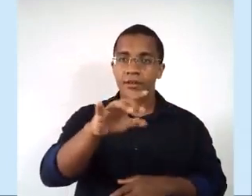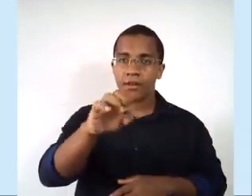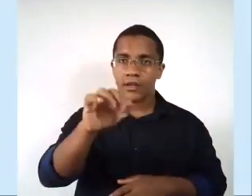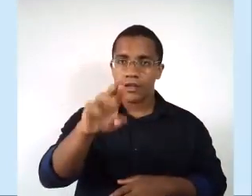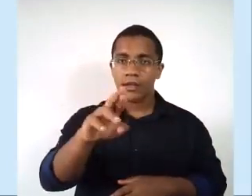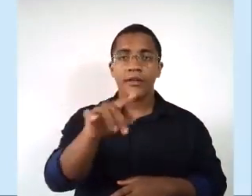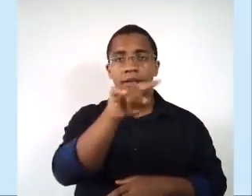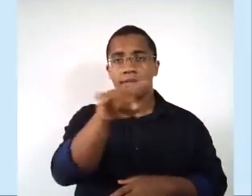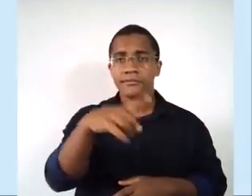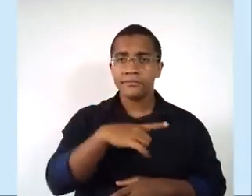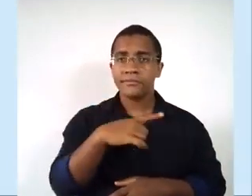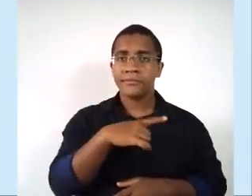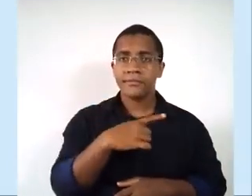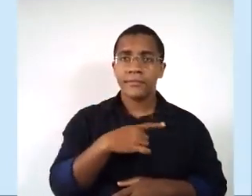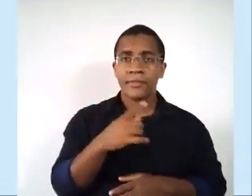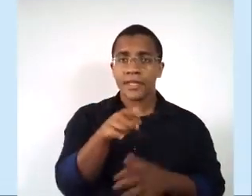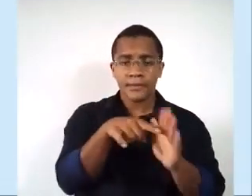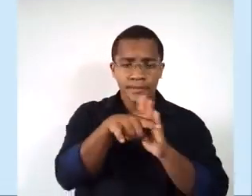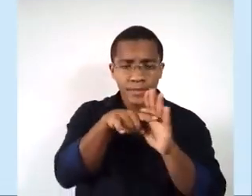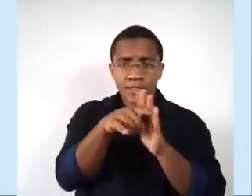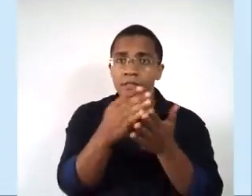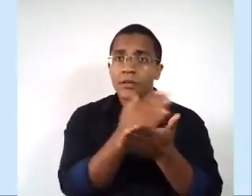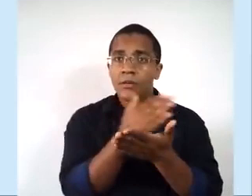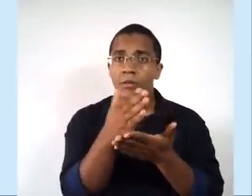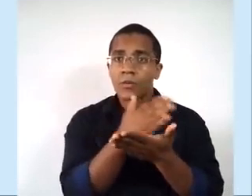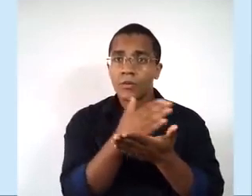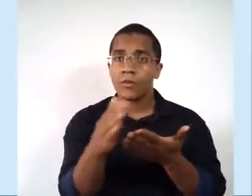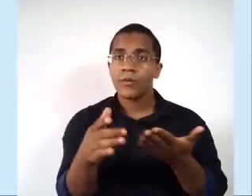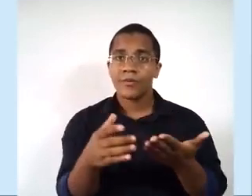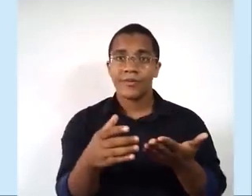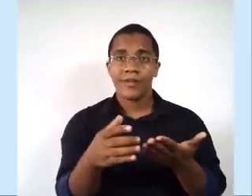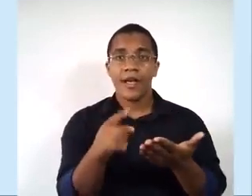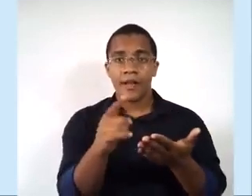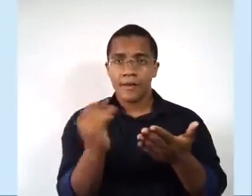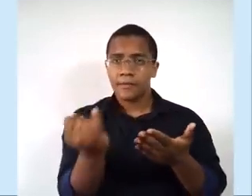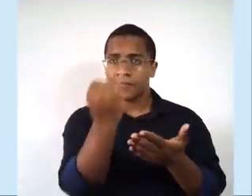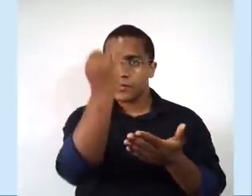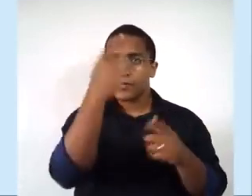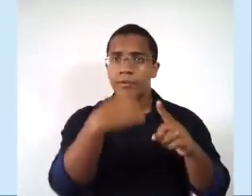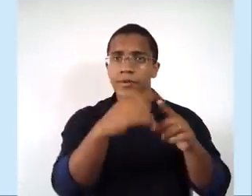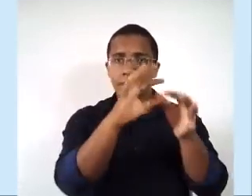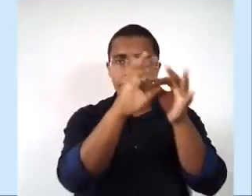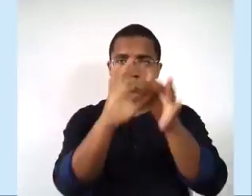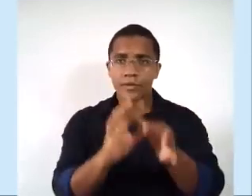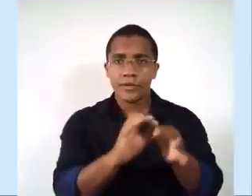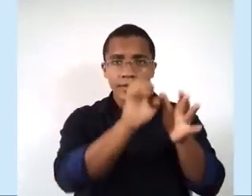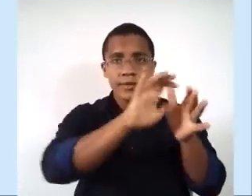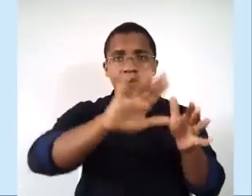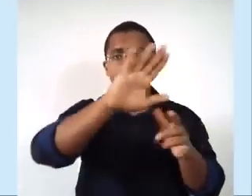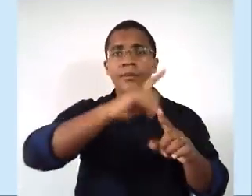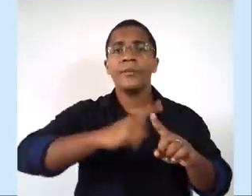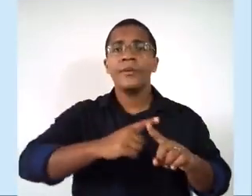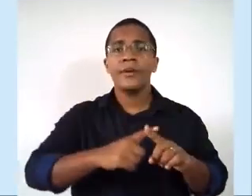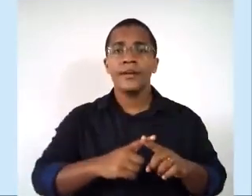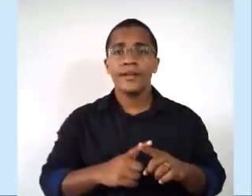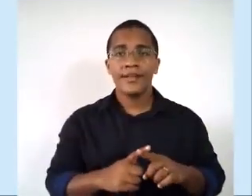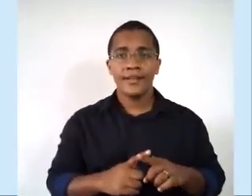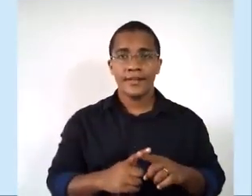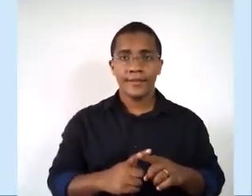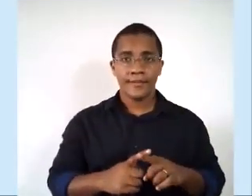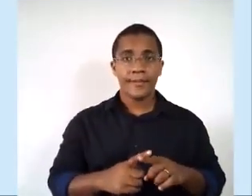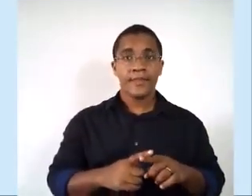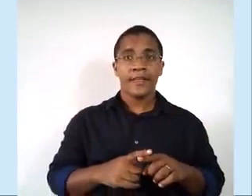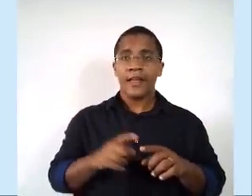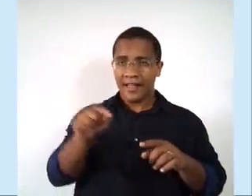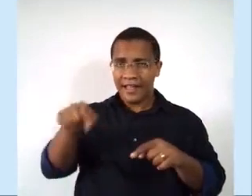algumas pesquisas nuclear e isso vai ser muito importante para a União Europeia. Lembrando, a